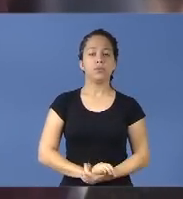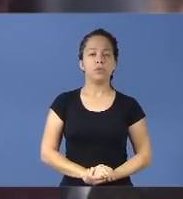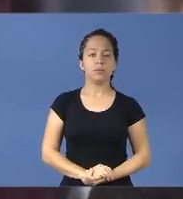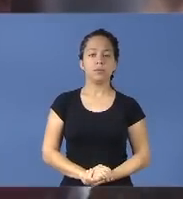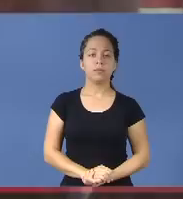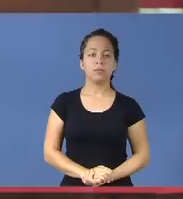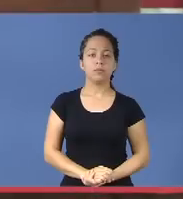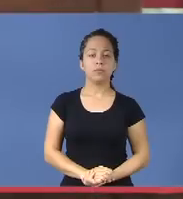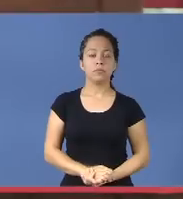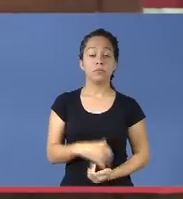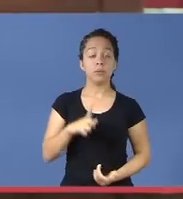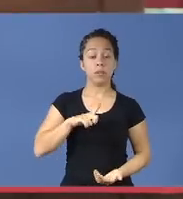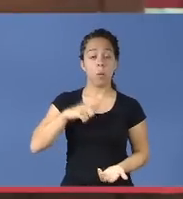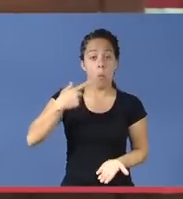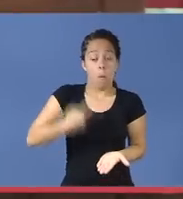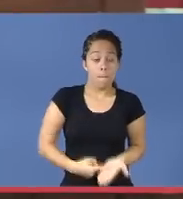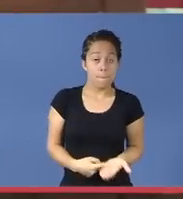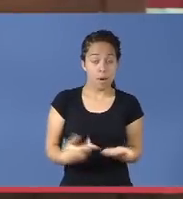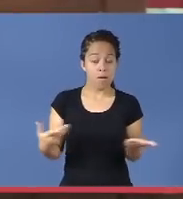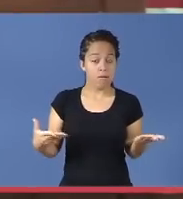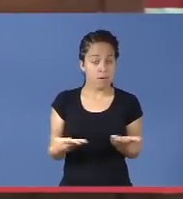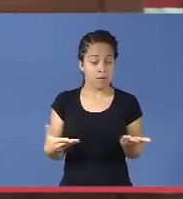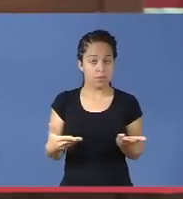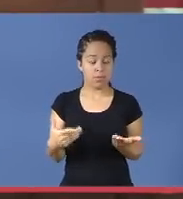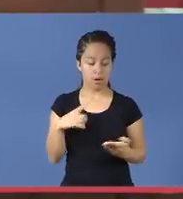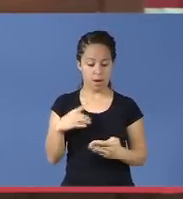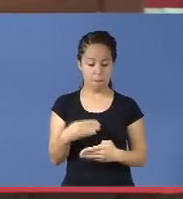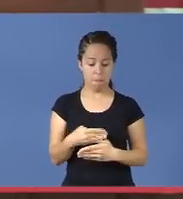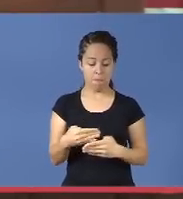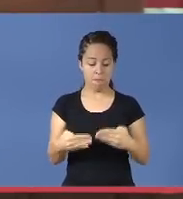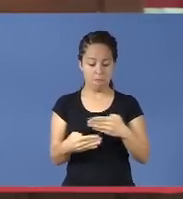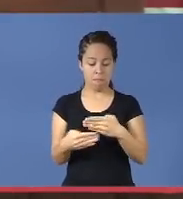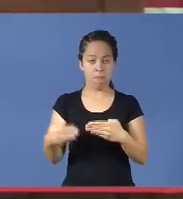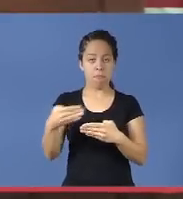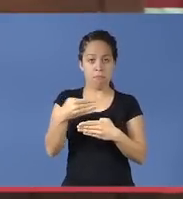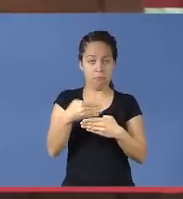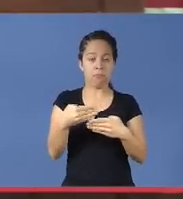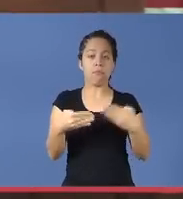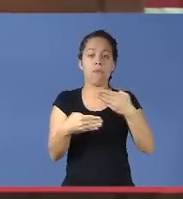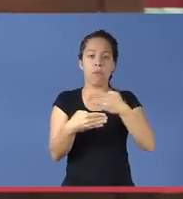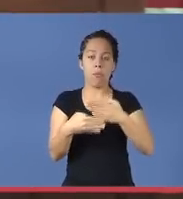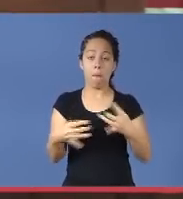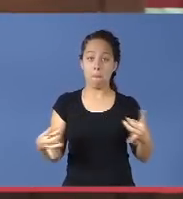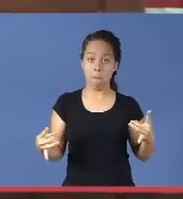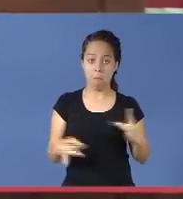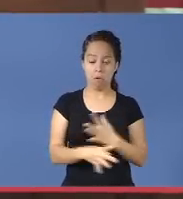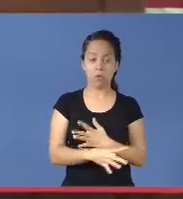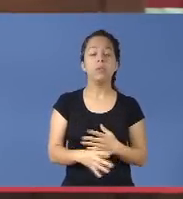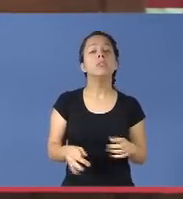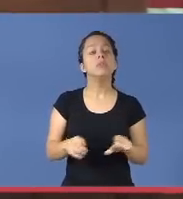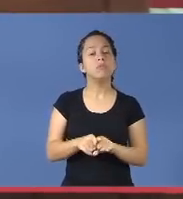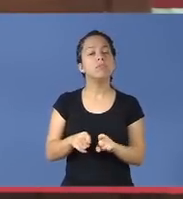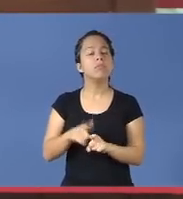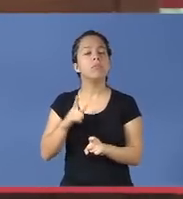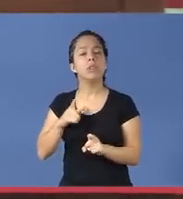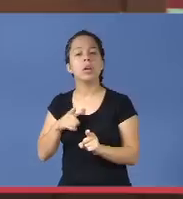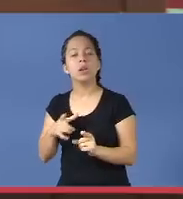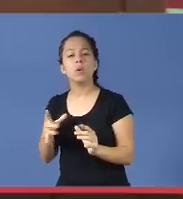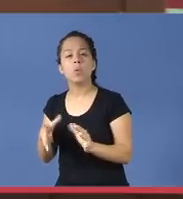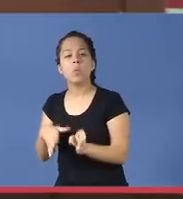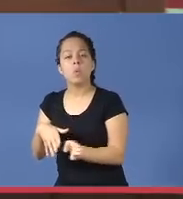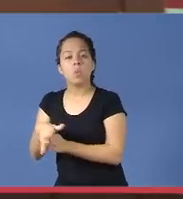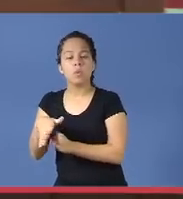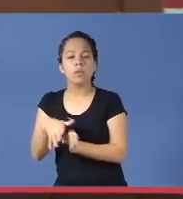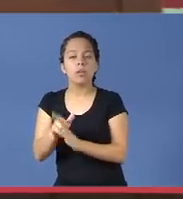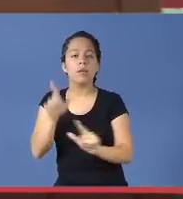o compromisso agora, o muro está construído, agora o concerto dos levitas, daqueles que cuidam do